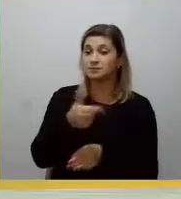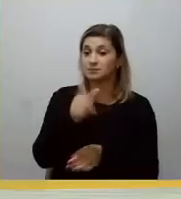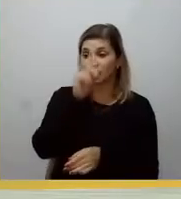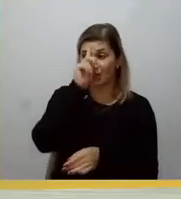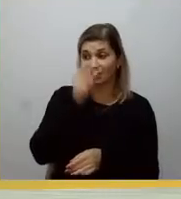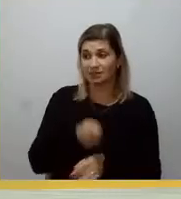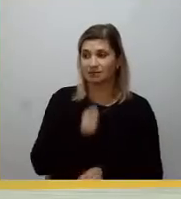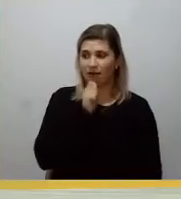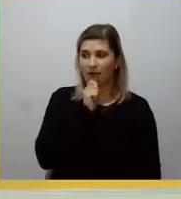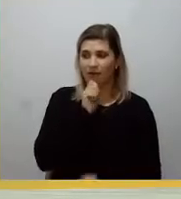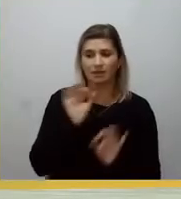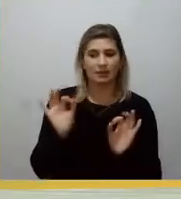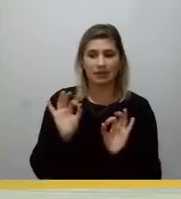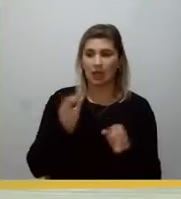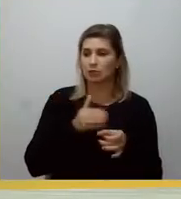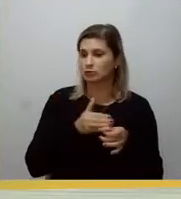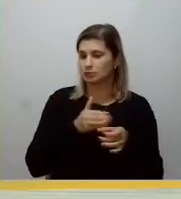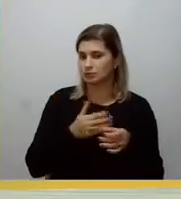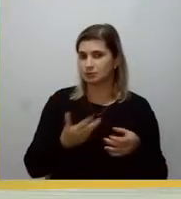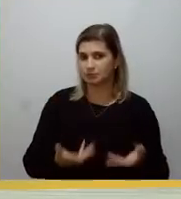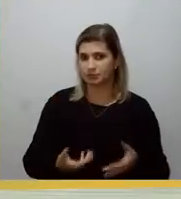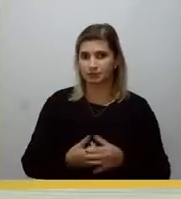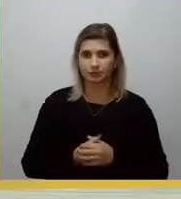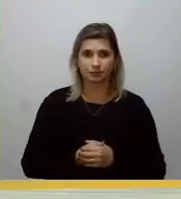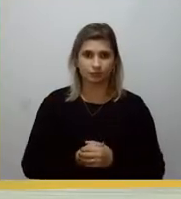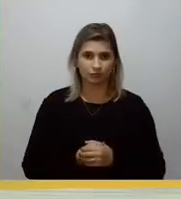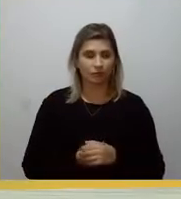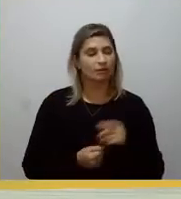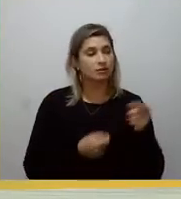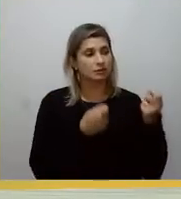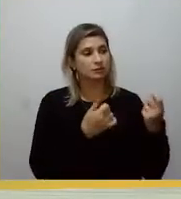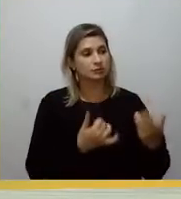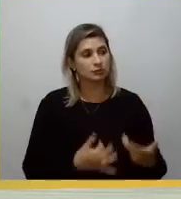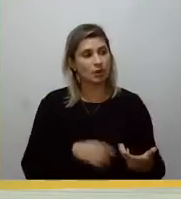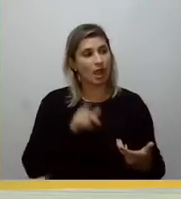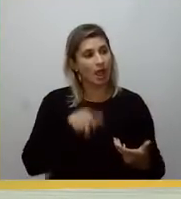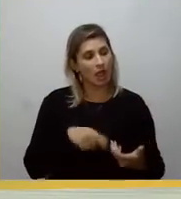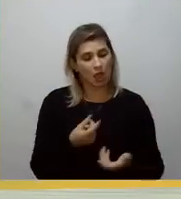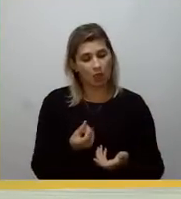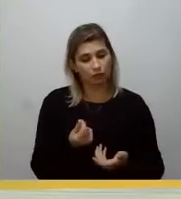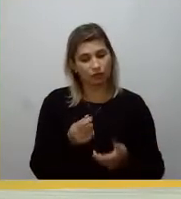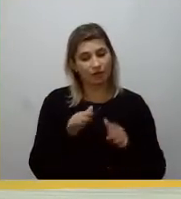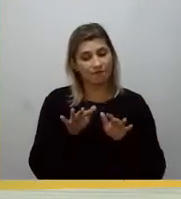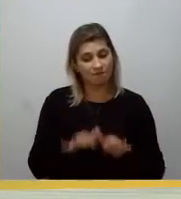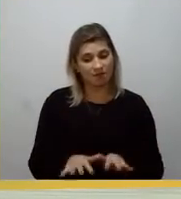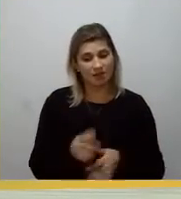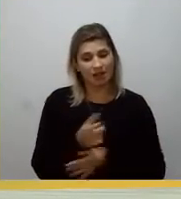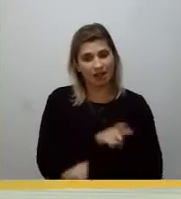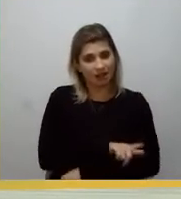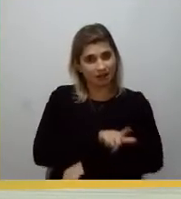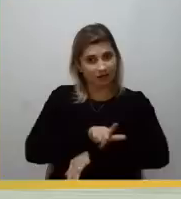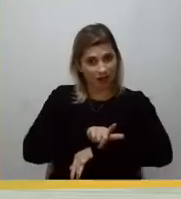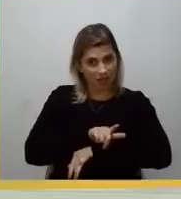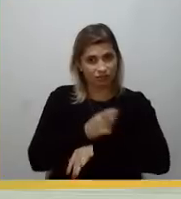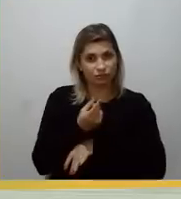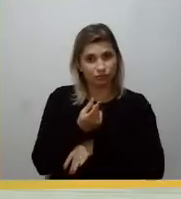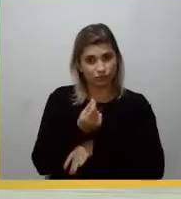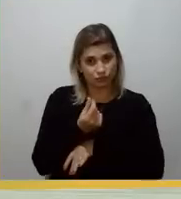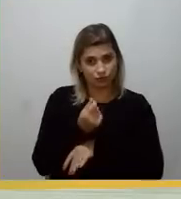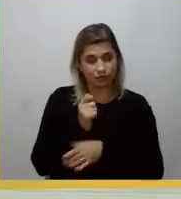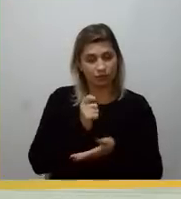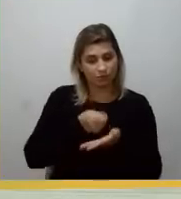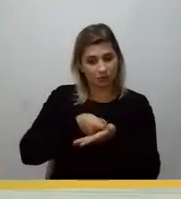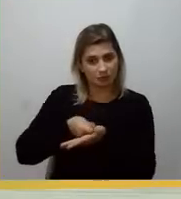Você até relatou que o intuito é que o dinheiro ficasse em Lages. Perfeito. O dinheiro da contribuição.